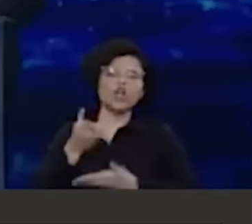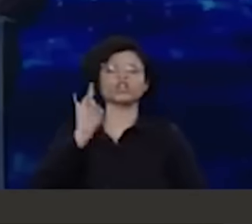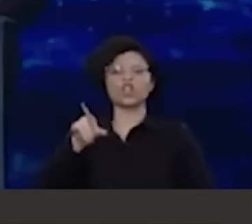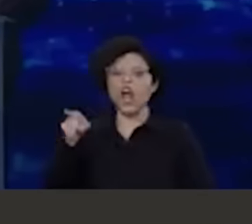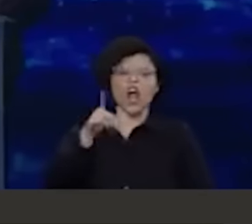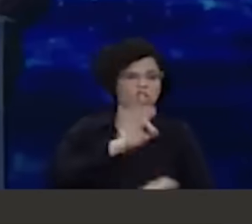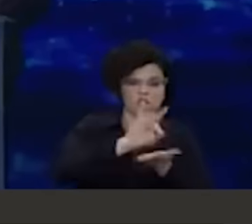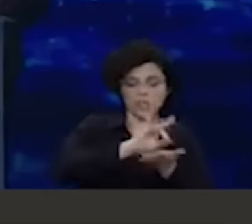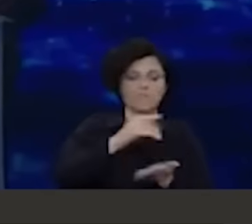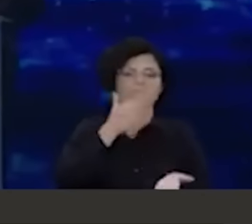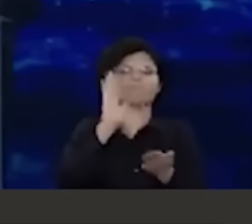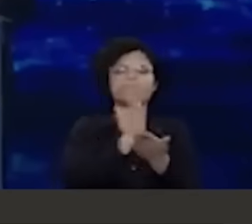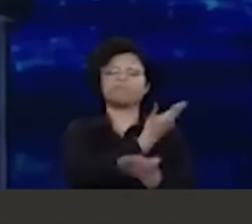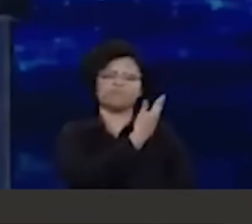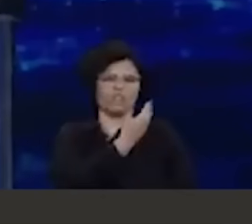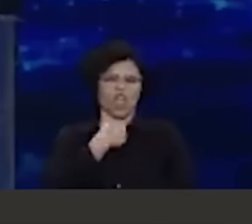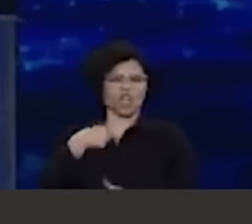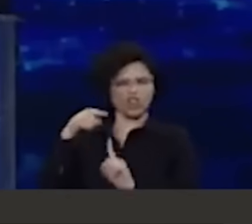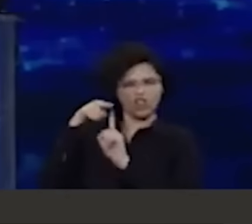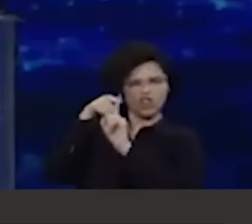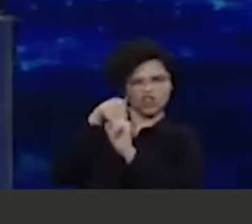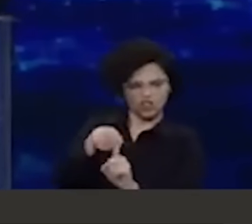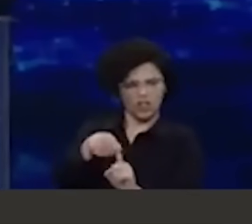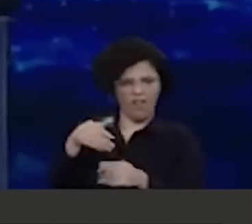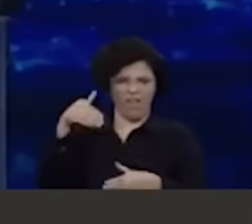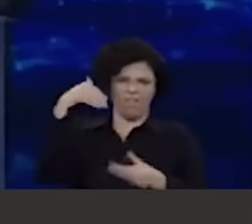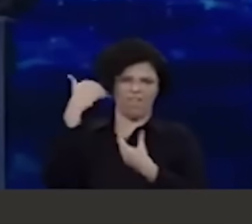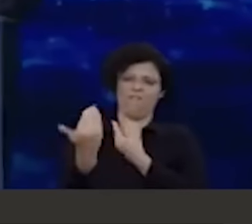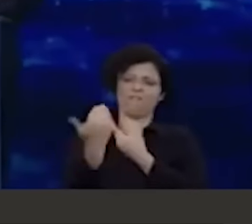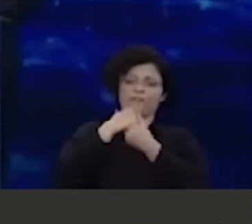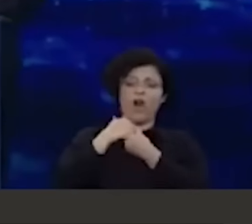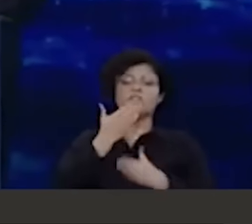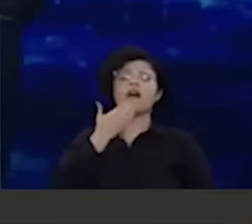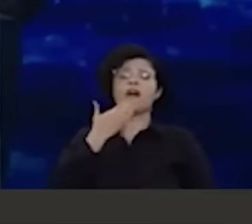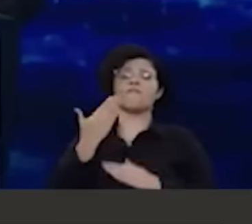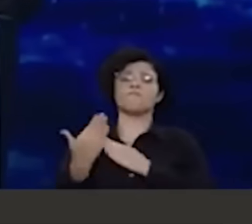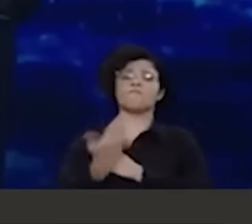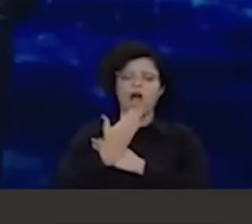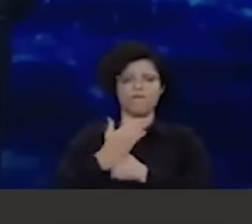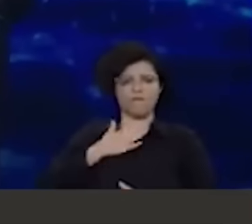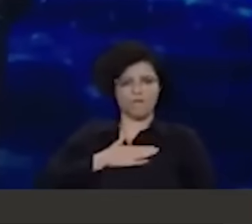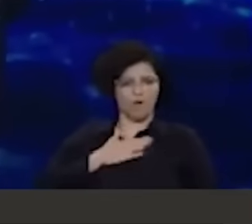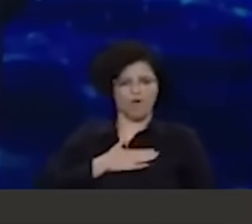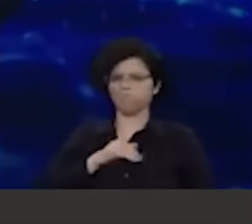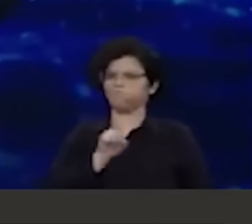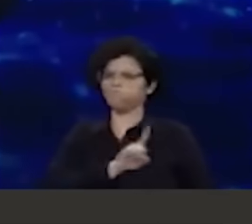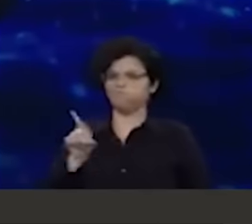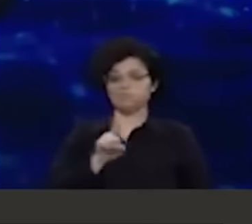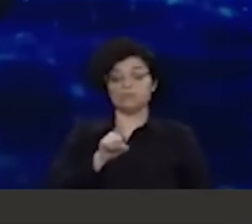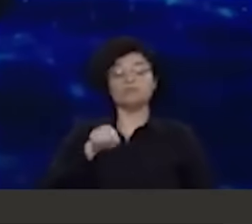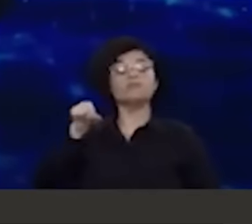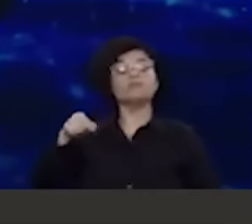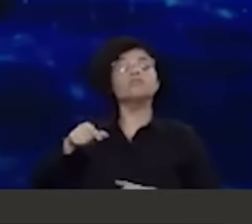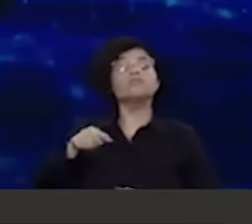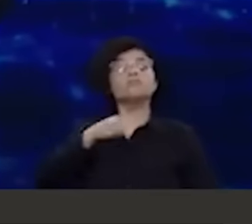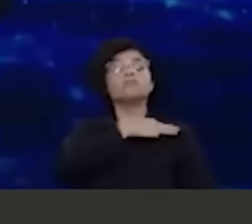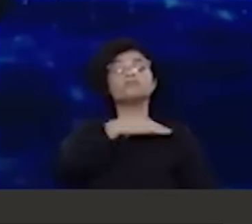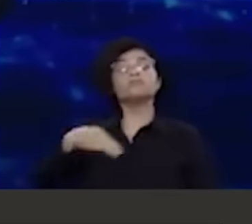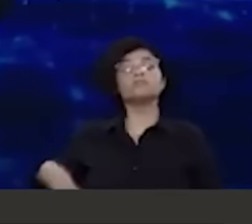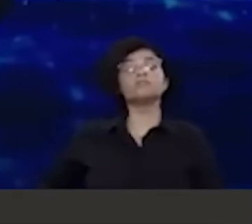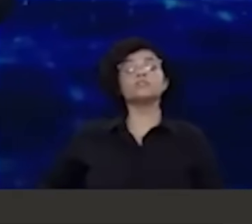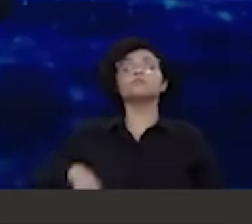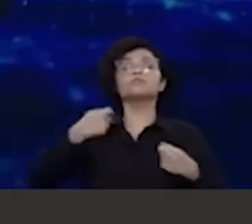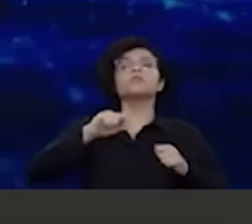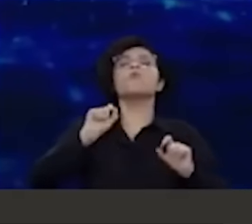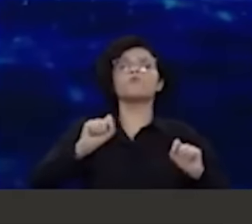não indica o ministro da Suprema Corte para ele votar favorável a você ou te beneficiar. Os ministros da Suprema Corte têm que ter